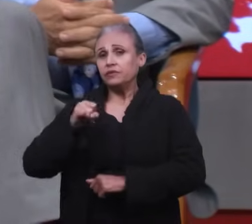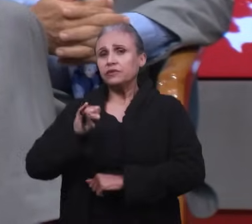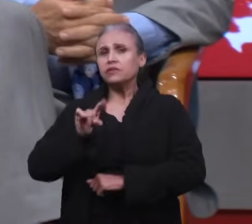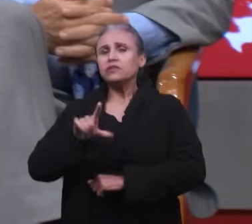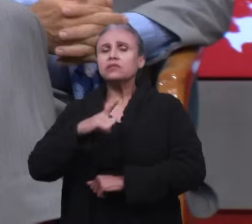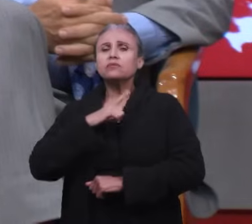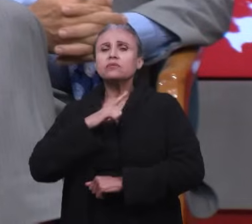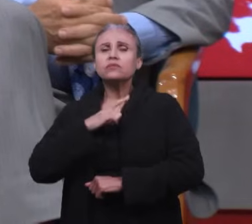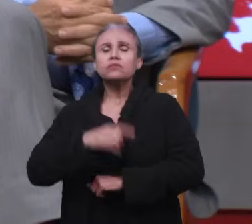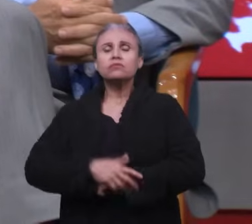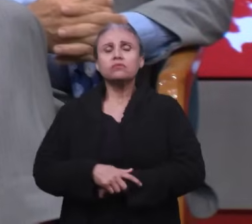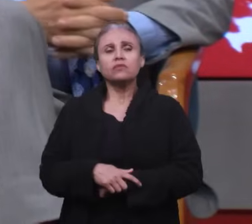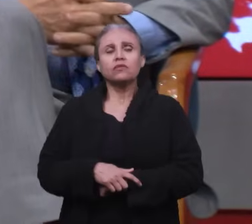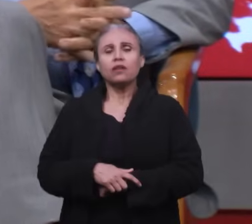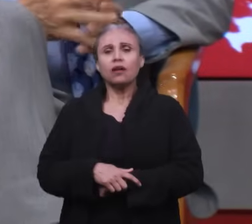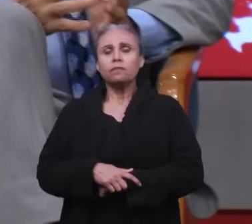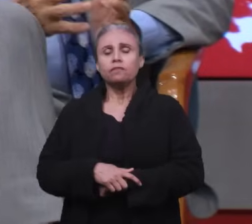tiver,